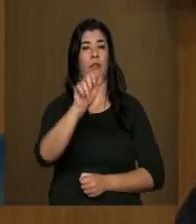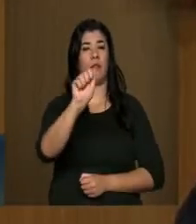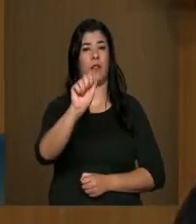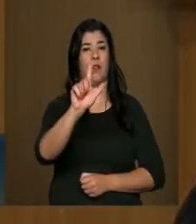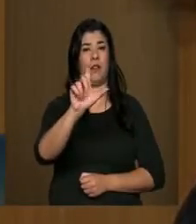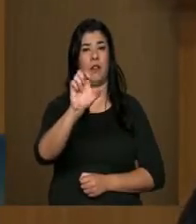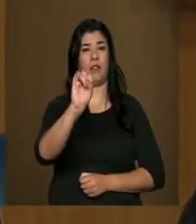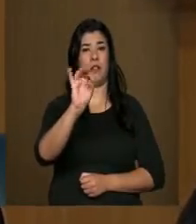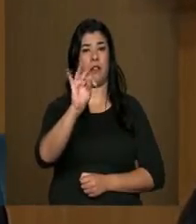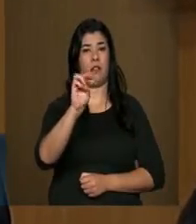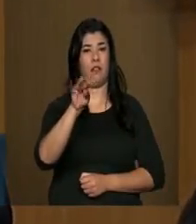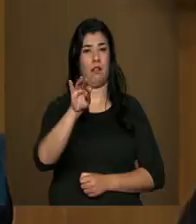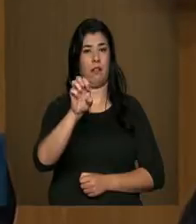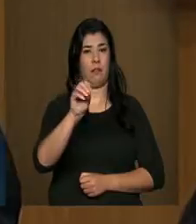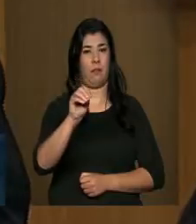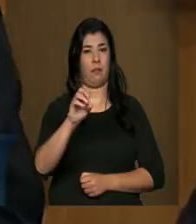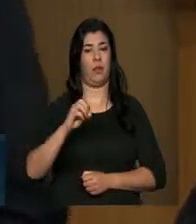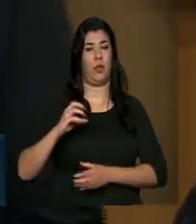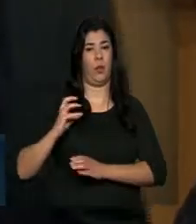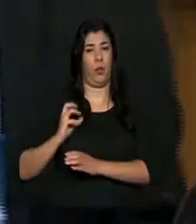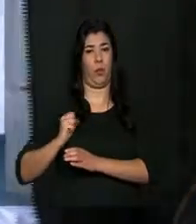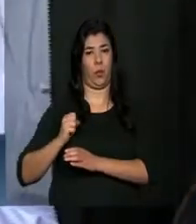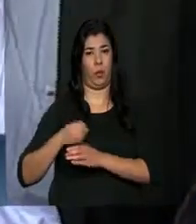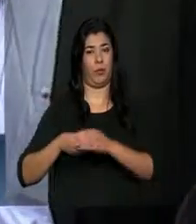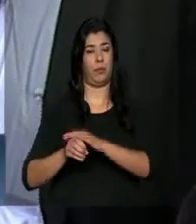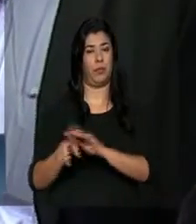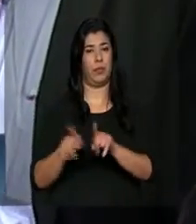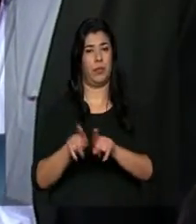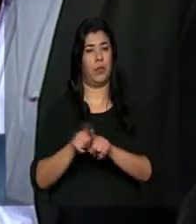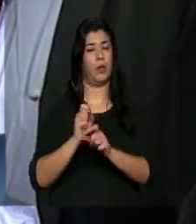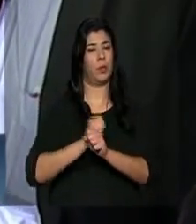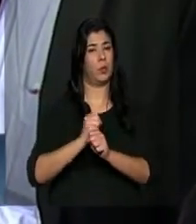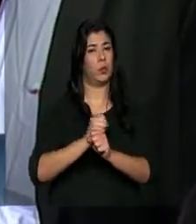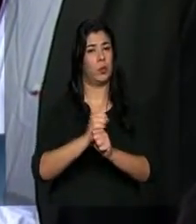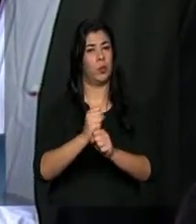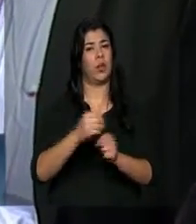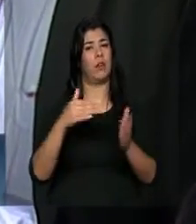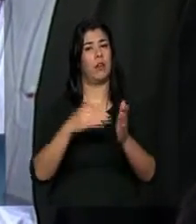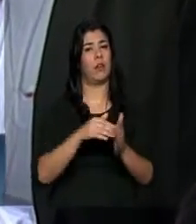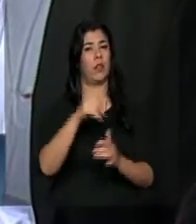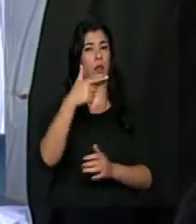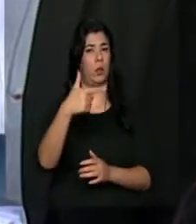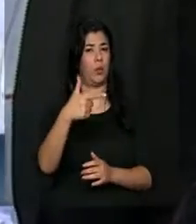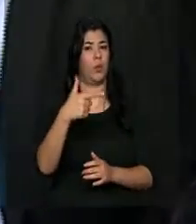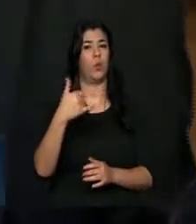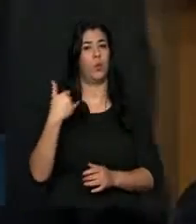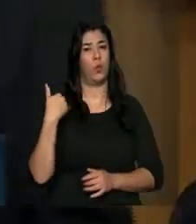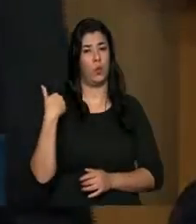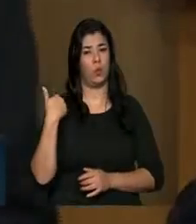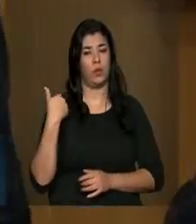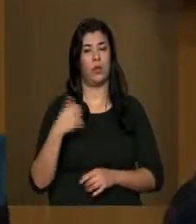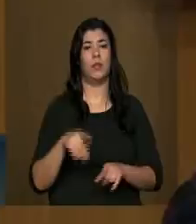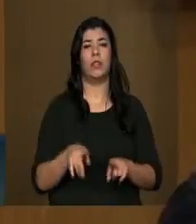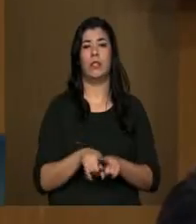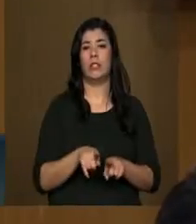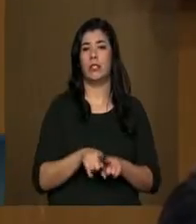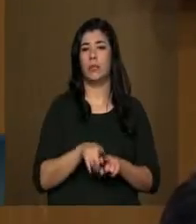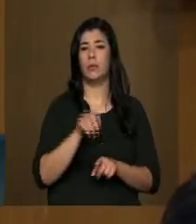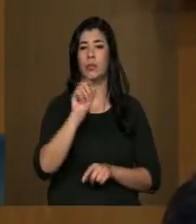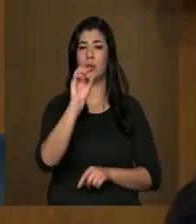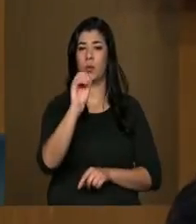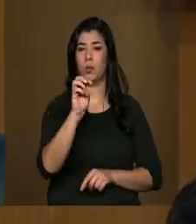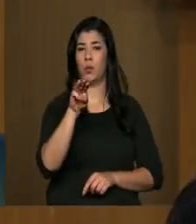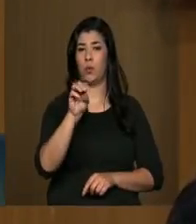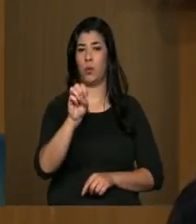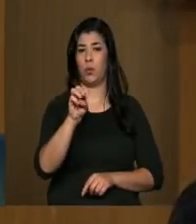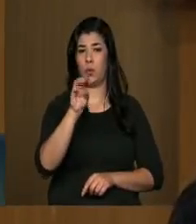6 meses e, se possível, prolongado até 2 anos ou mais. A OMS e muitos estudos